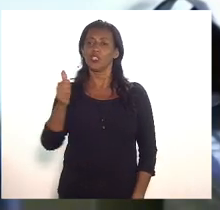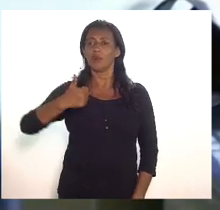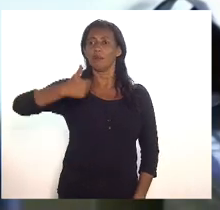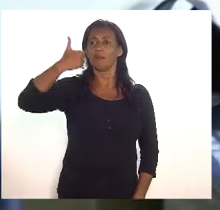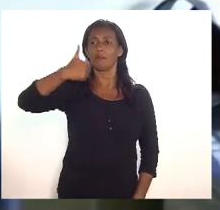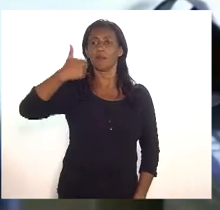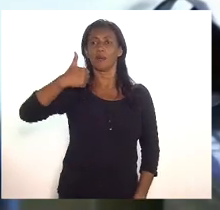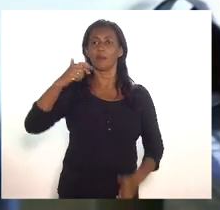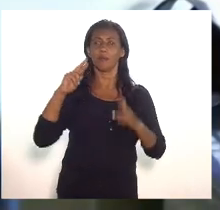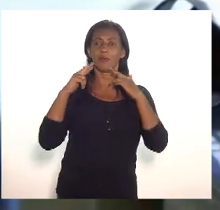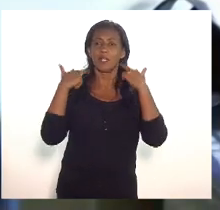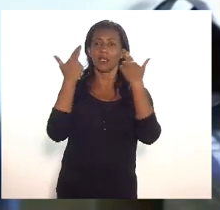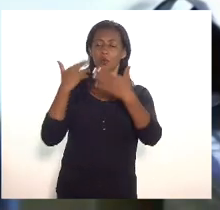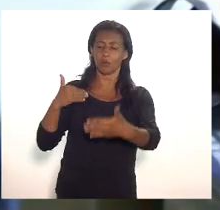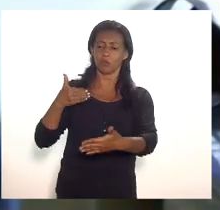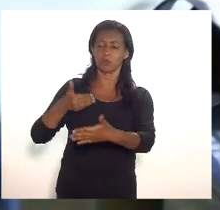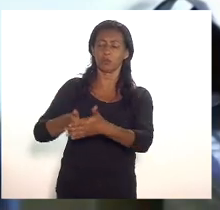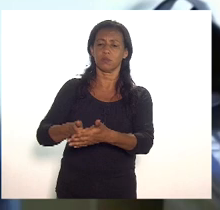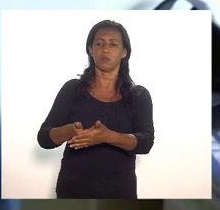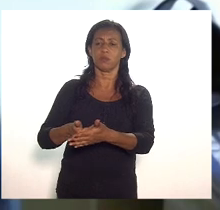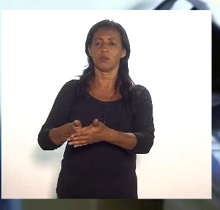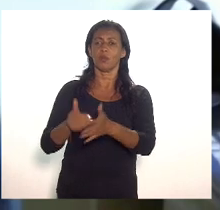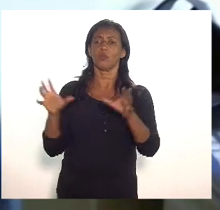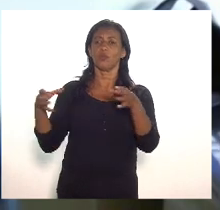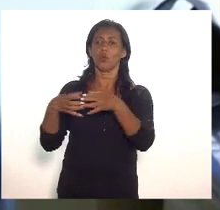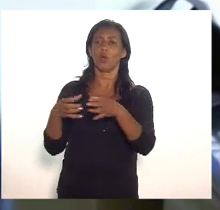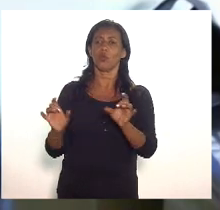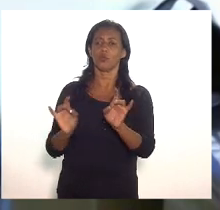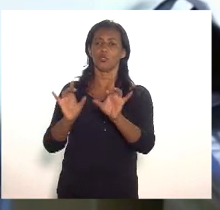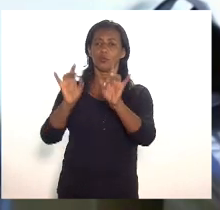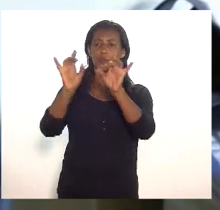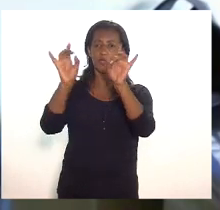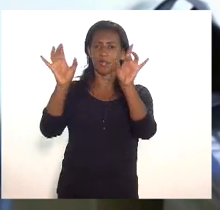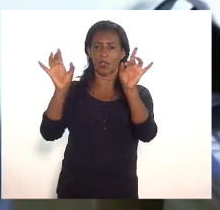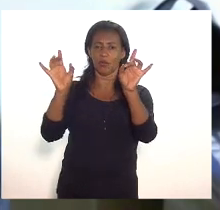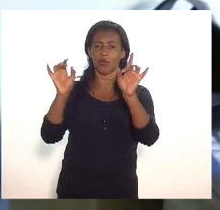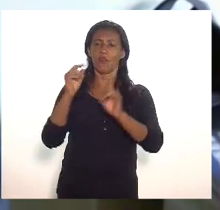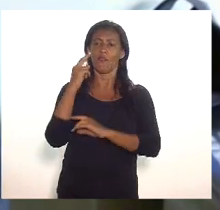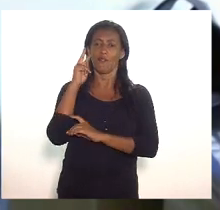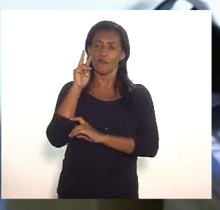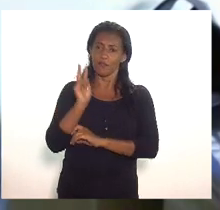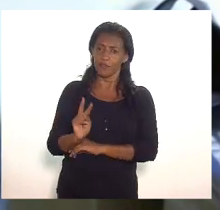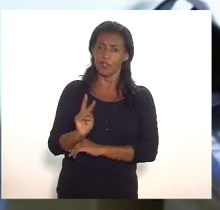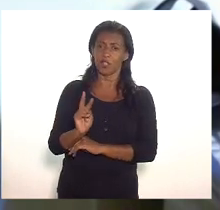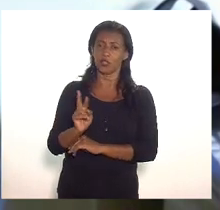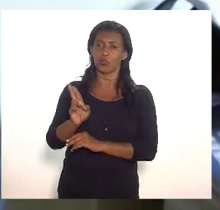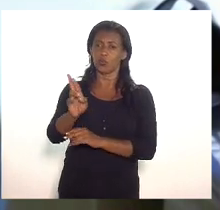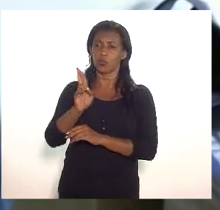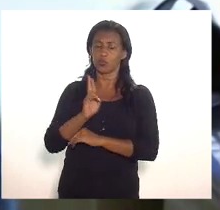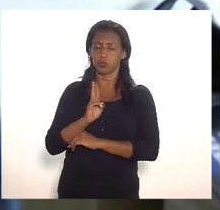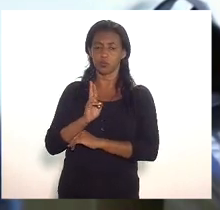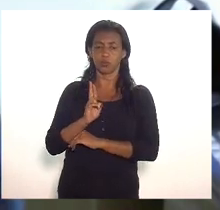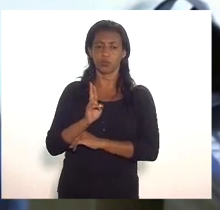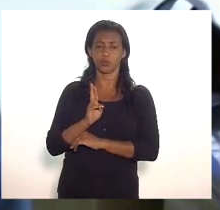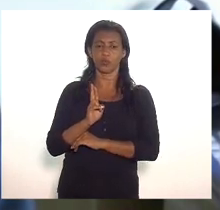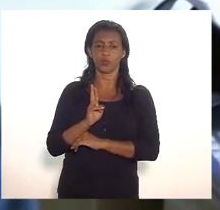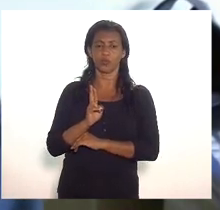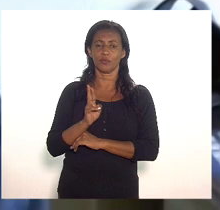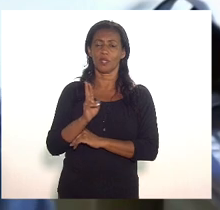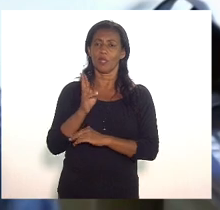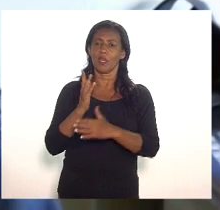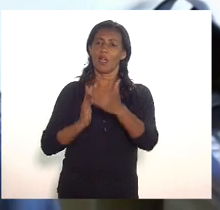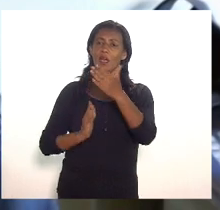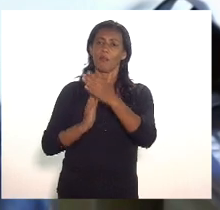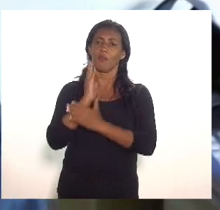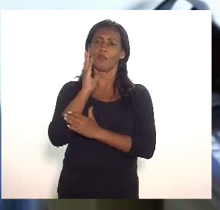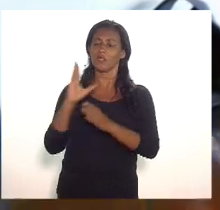primeira sessão próxima do órgão especial, visto que a decisão deverá ser submetida à aprovação